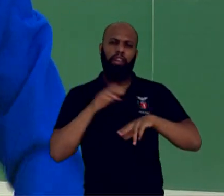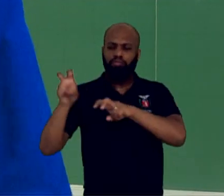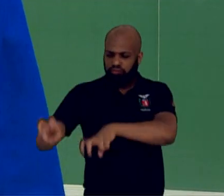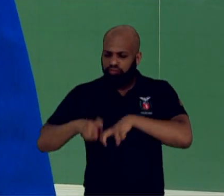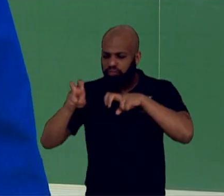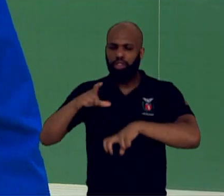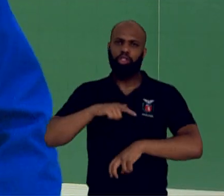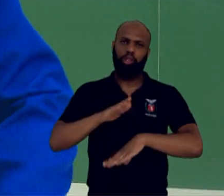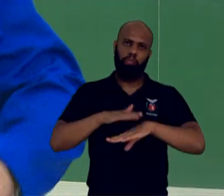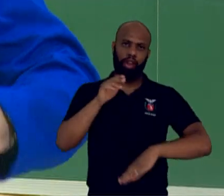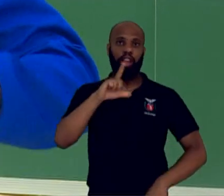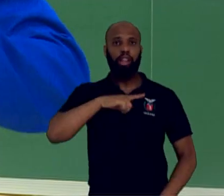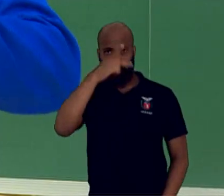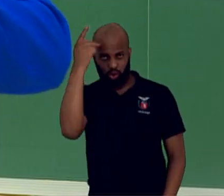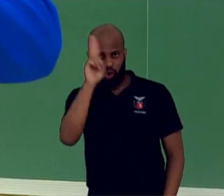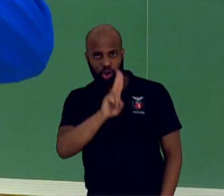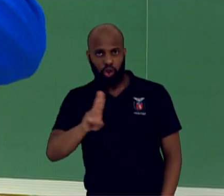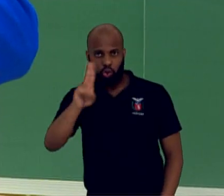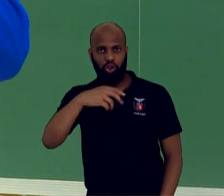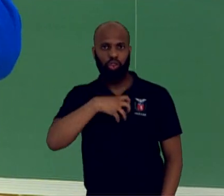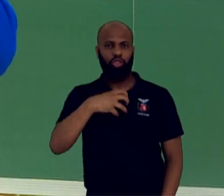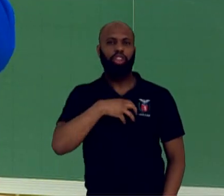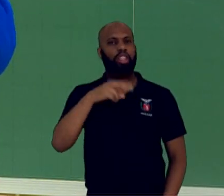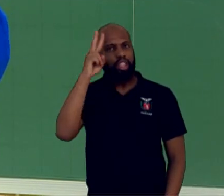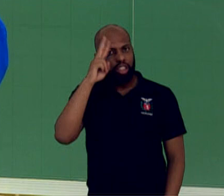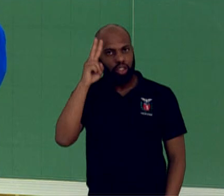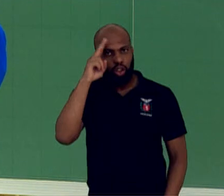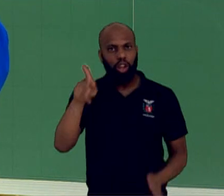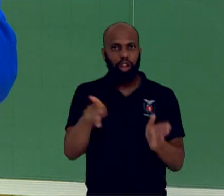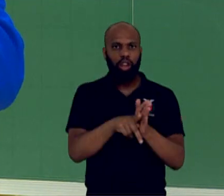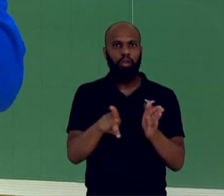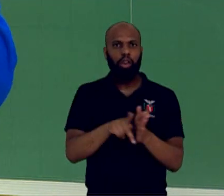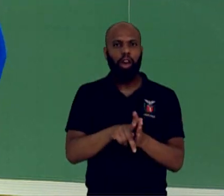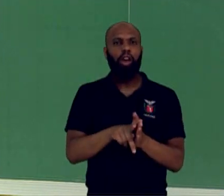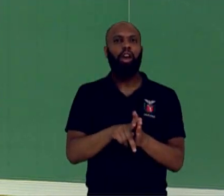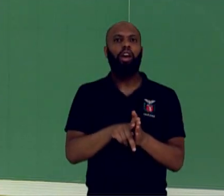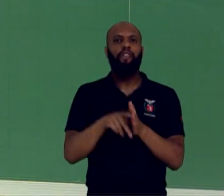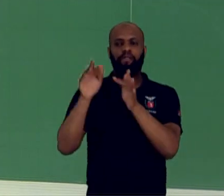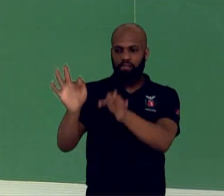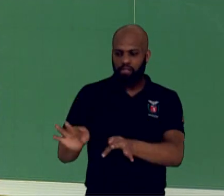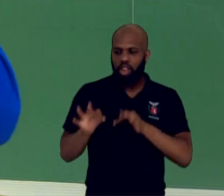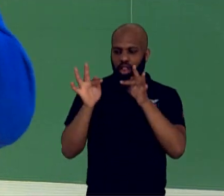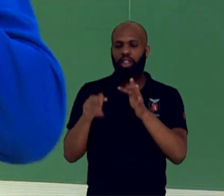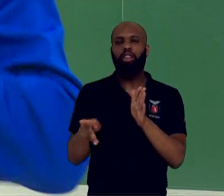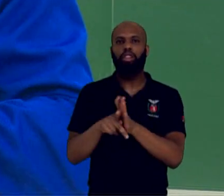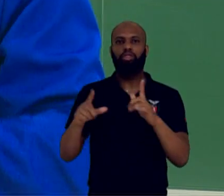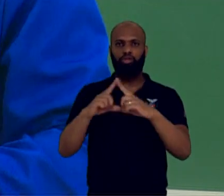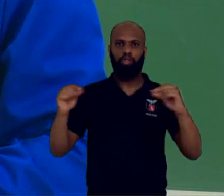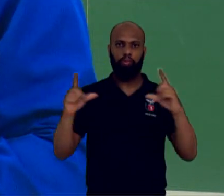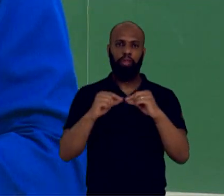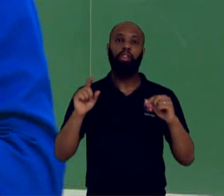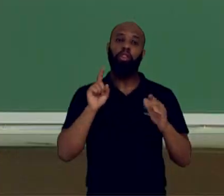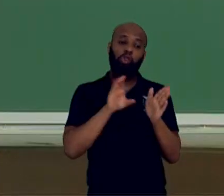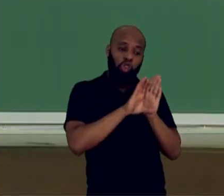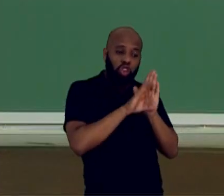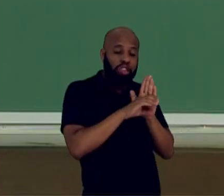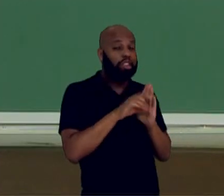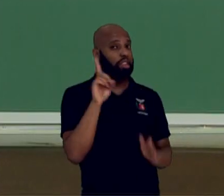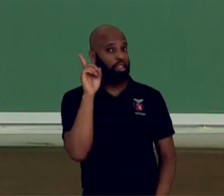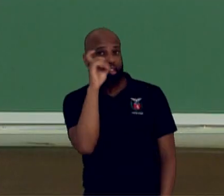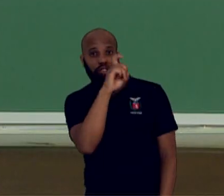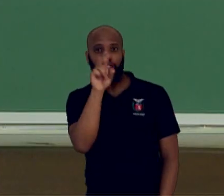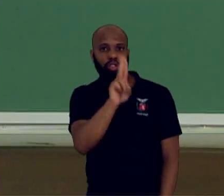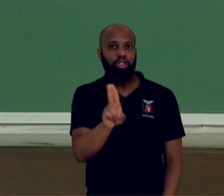especialistas, historiadores, gostam de usar o termo, inclusive, história feudal japonesa. É outro conceito muito delicado para se